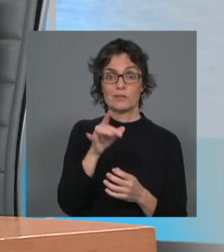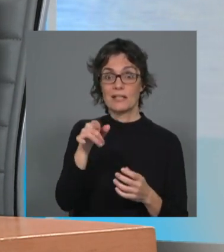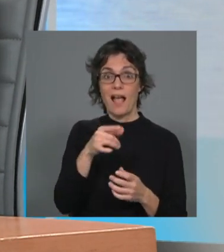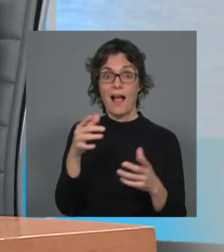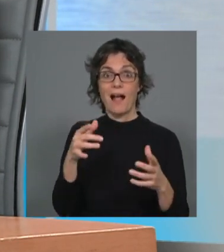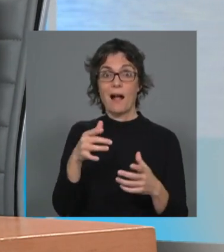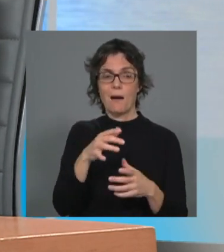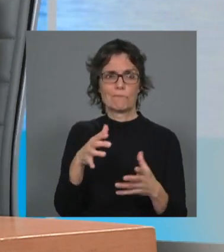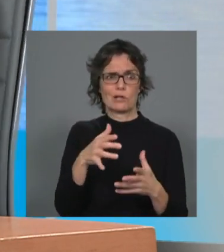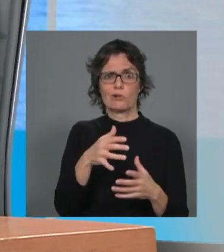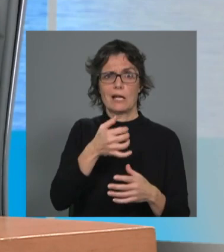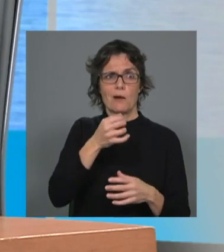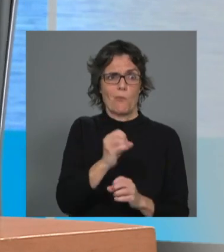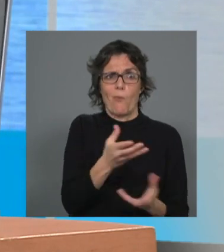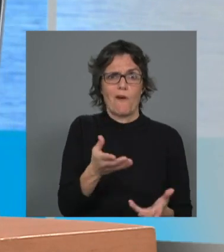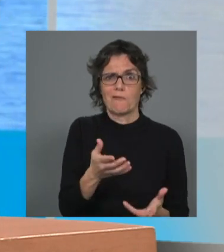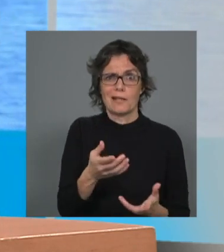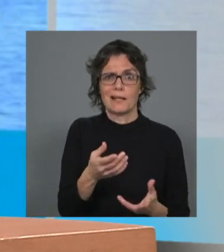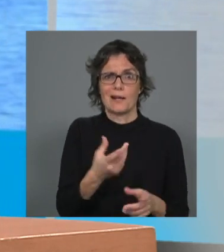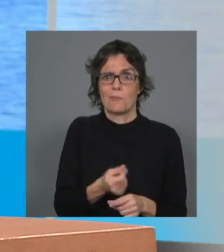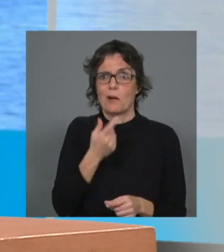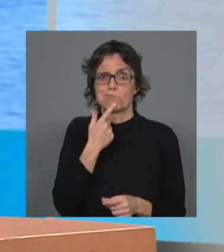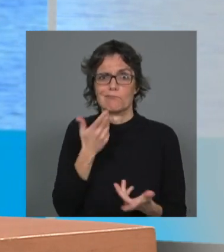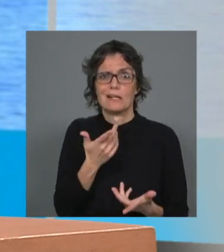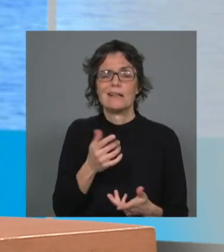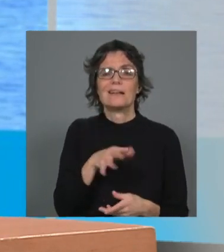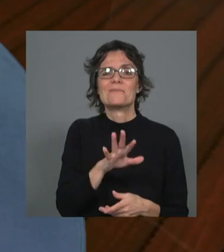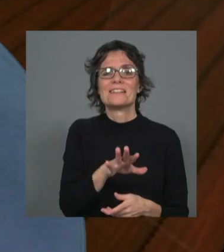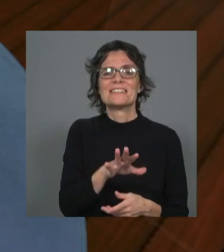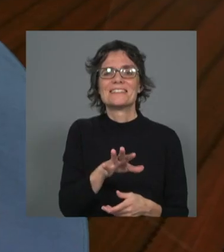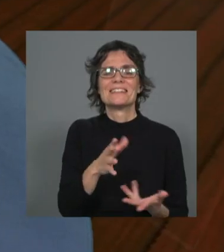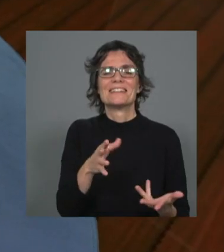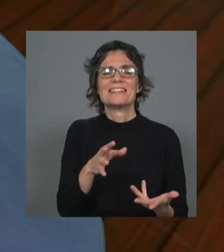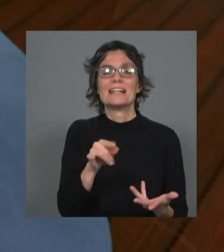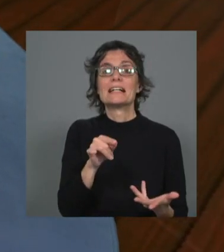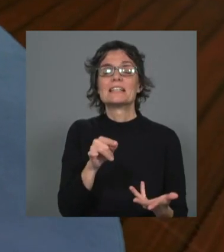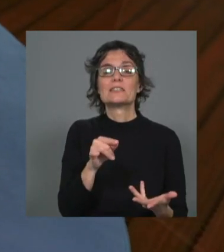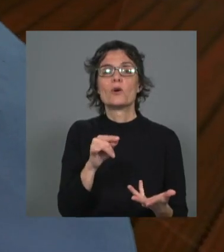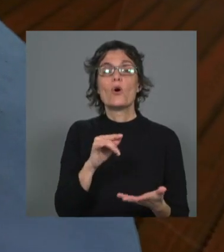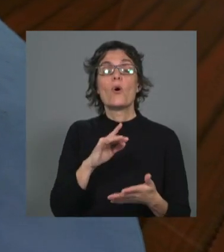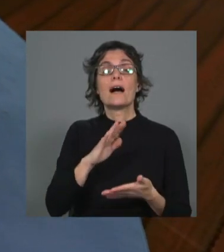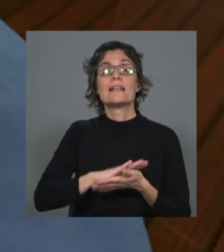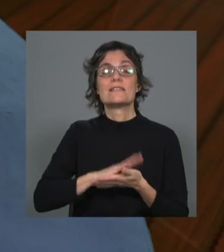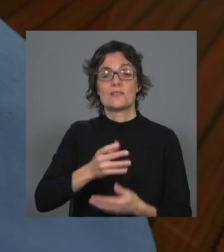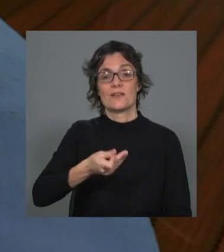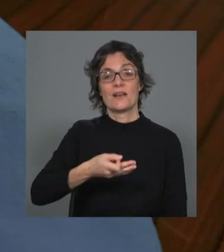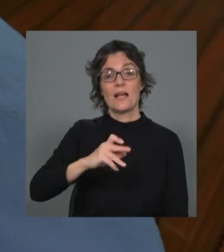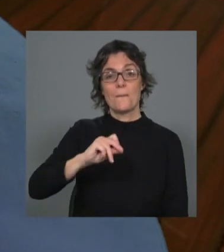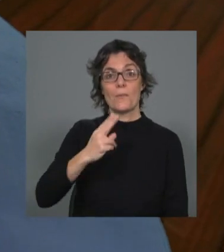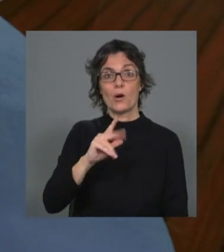estavam esgotados, mas na realidade houve um auxílio precioso das edições paulinas que